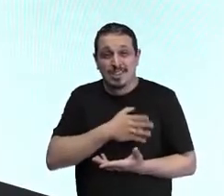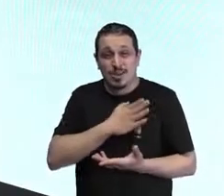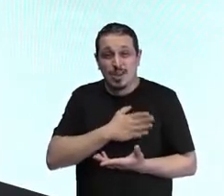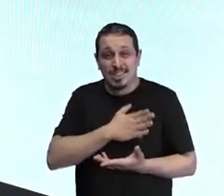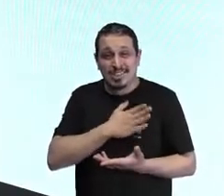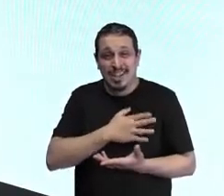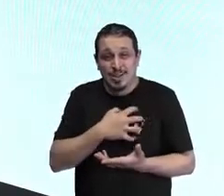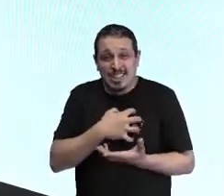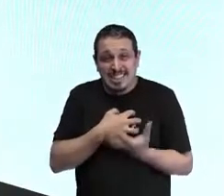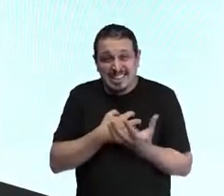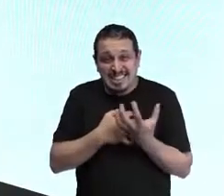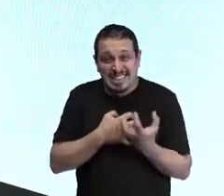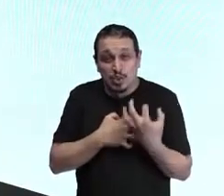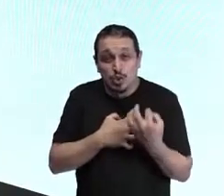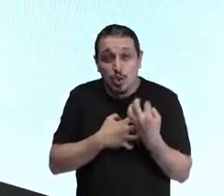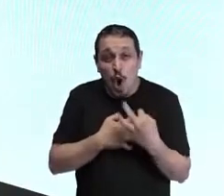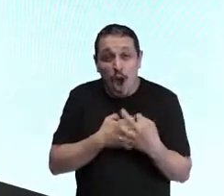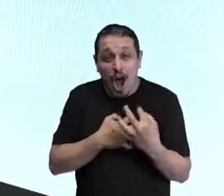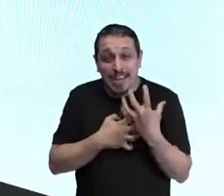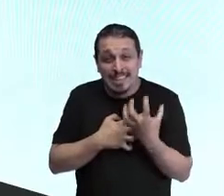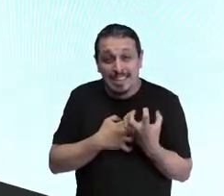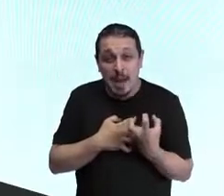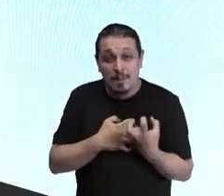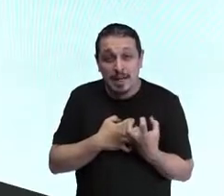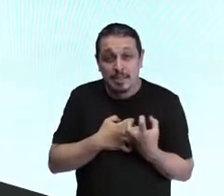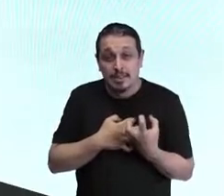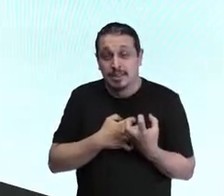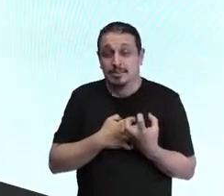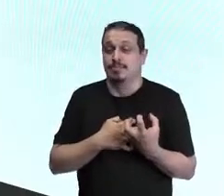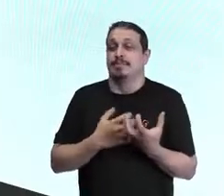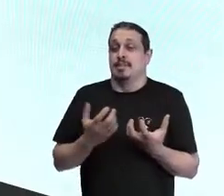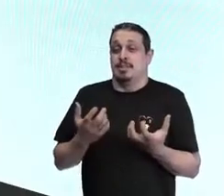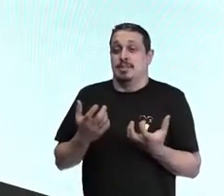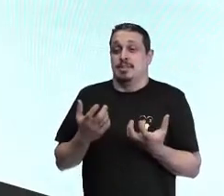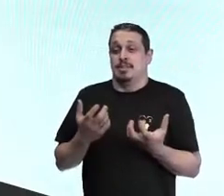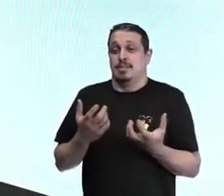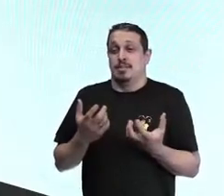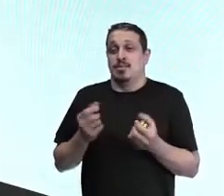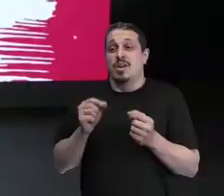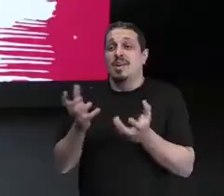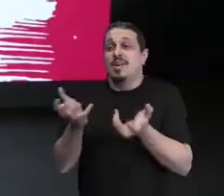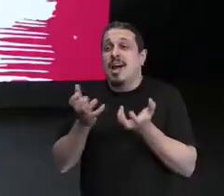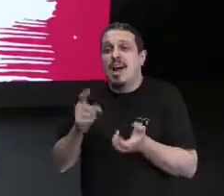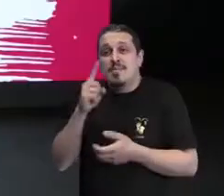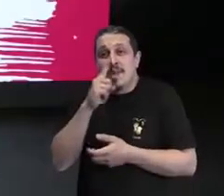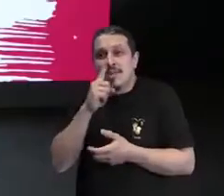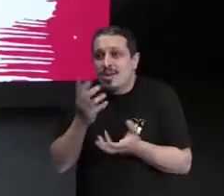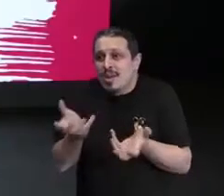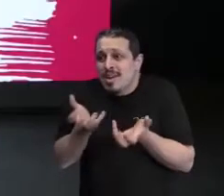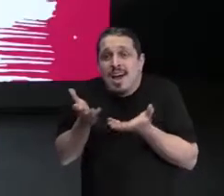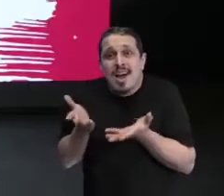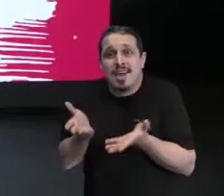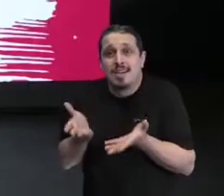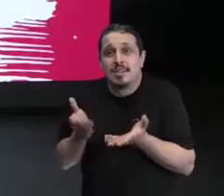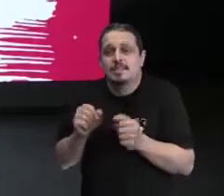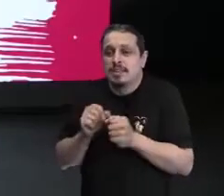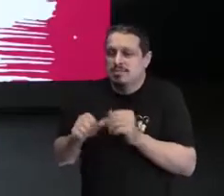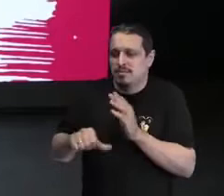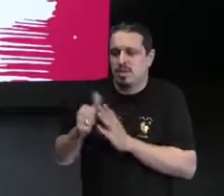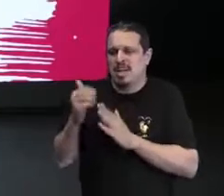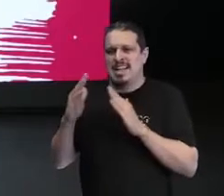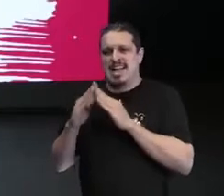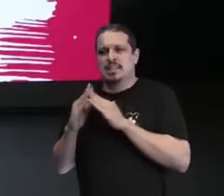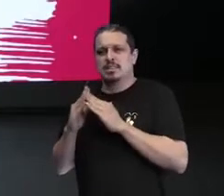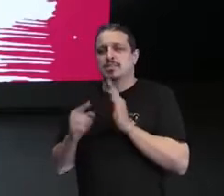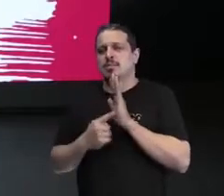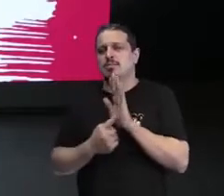também. Quem quer ver o filho ser humilhado, gente? Quem quer? Então as mães estavam mantendo os meninos em casa. Um dia de